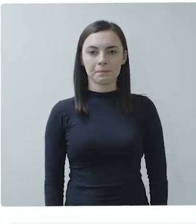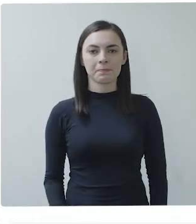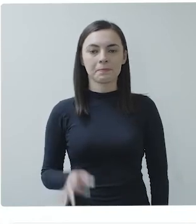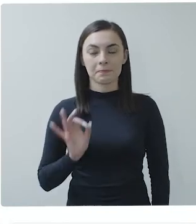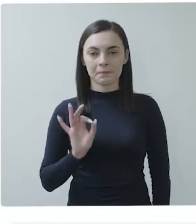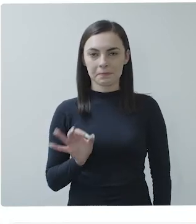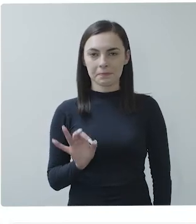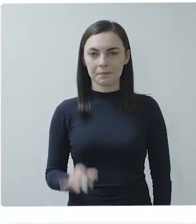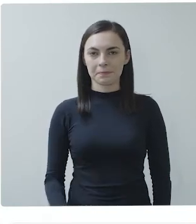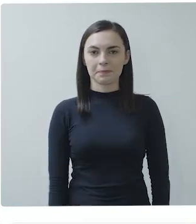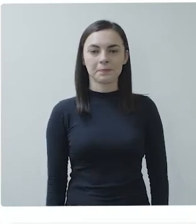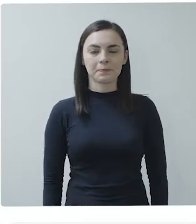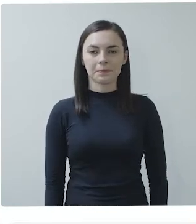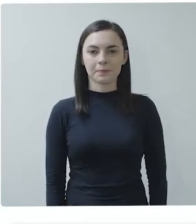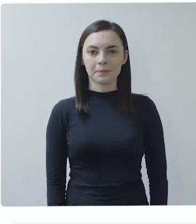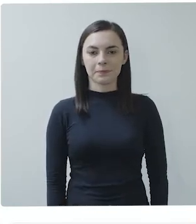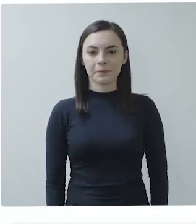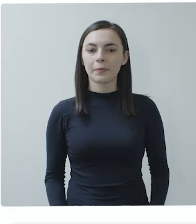Muito bem.